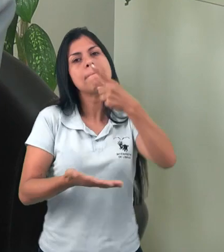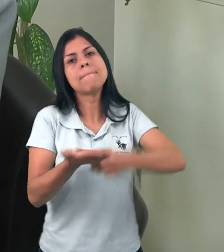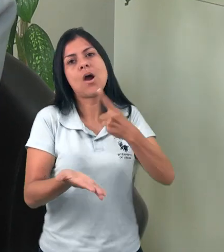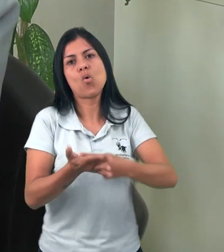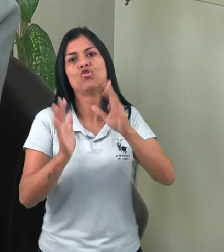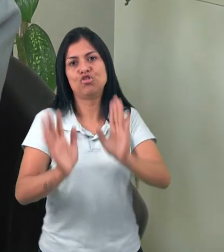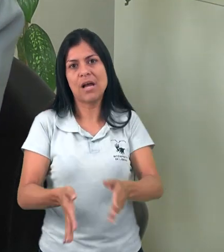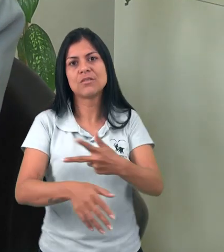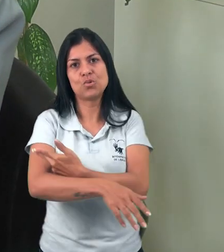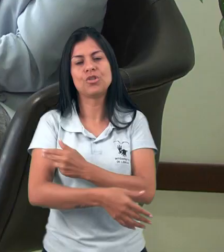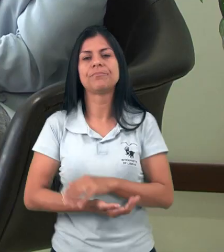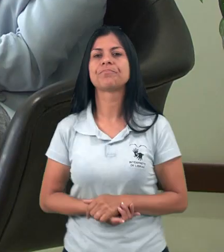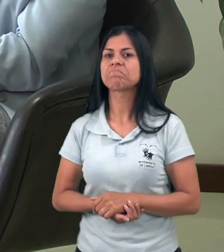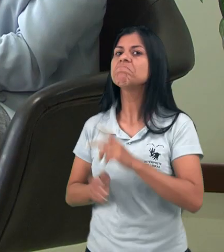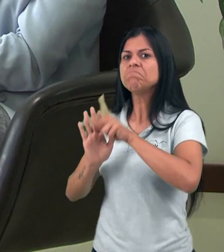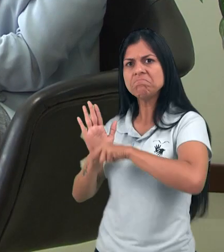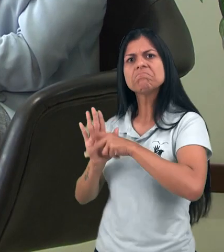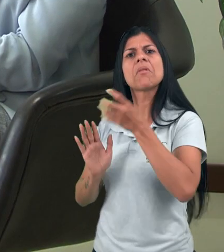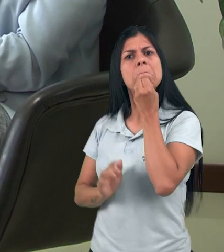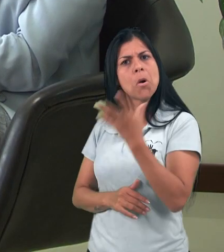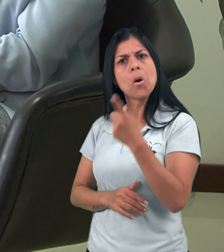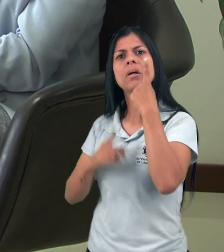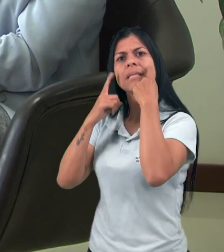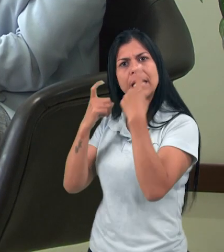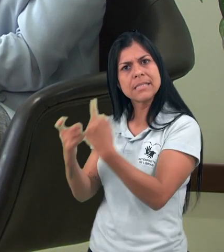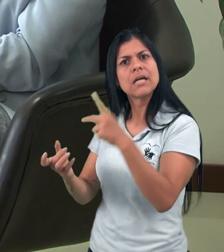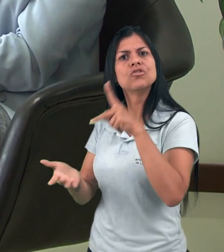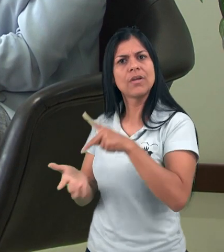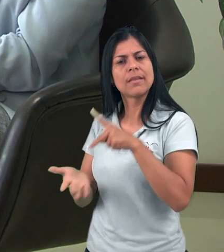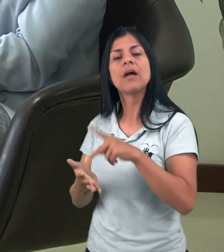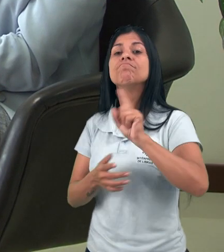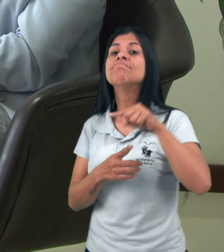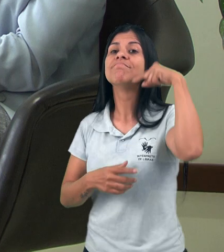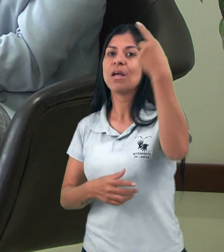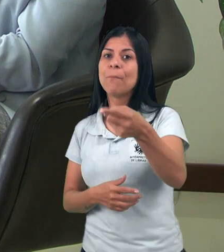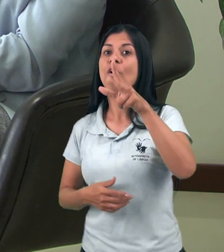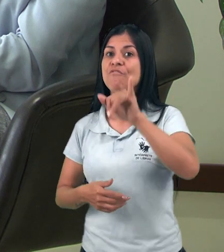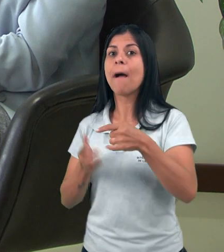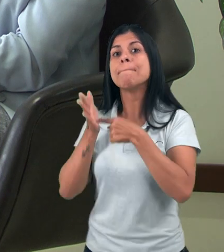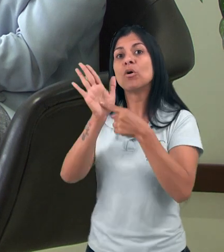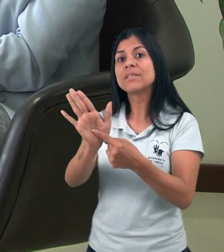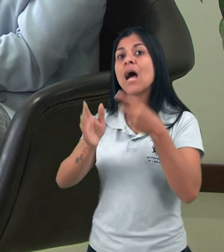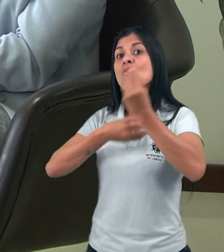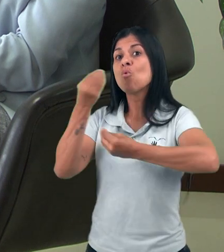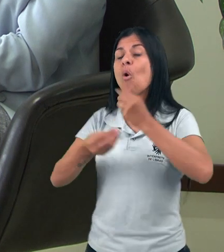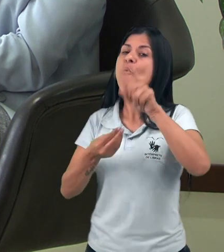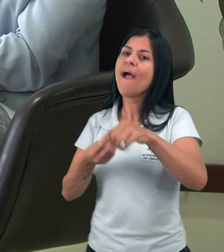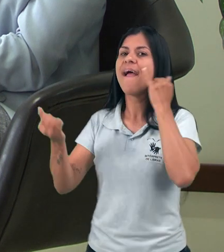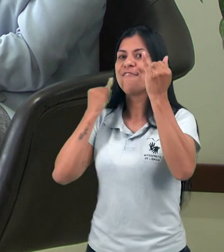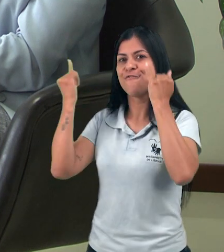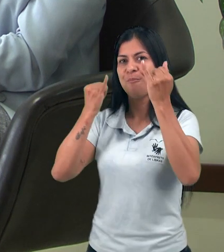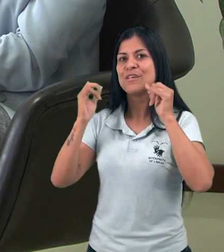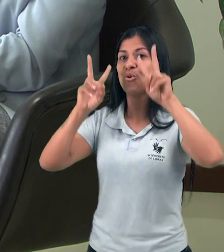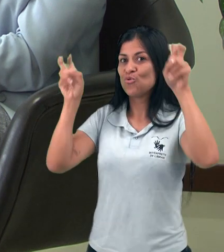sai de lá, no geral, com a cartinha. É um projeto muito interessante, né, professora? Que no próximo bloco a gente vai conferir